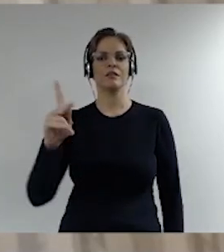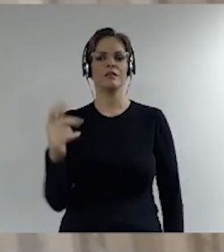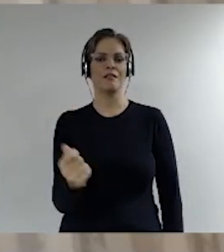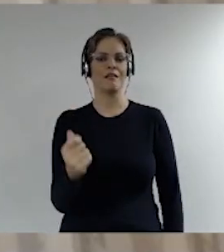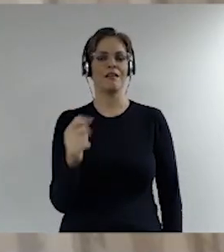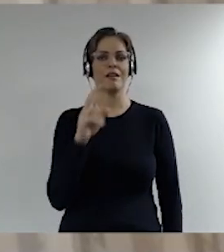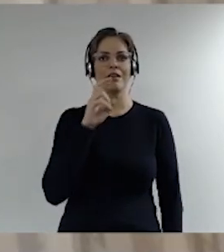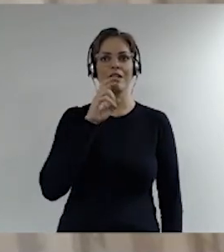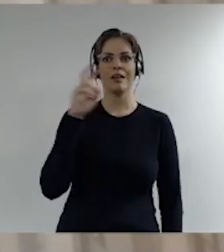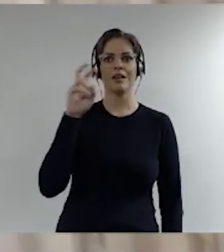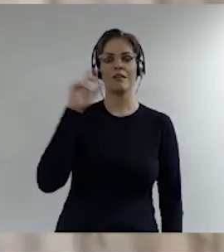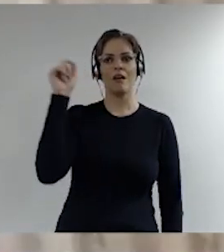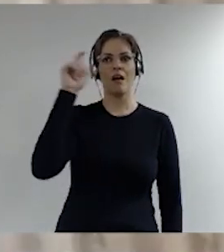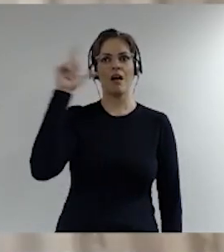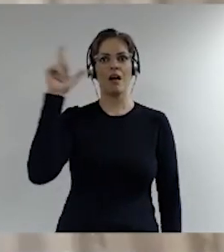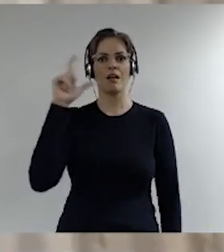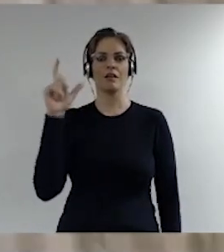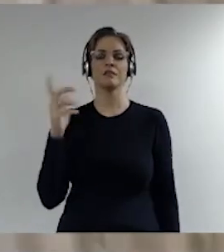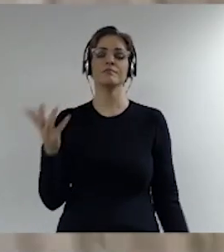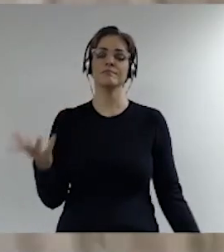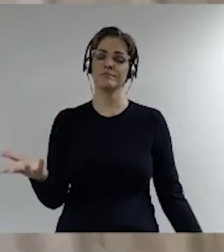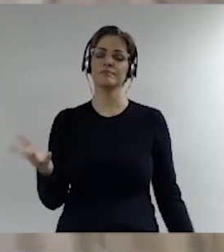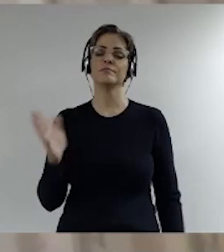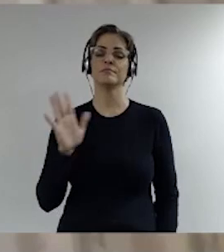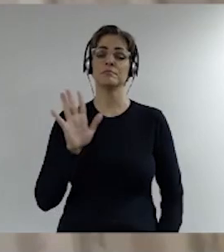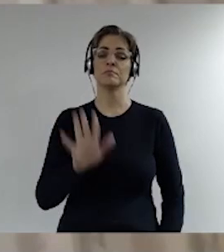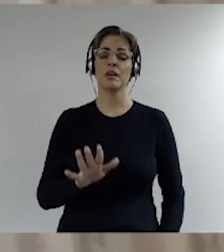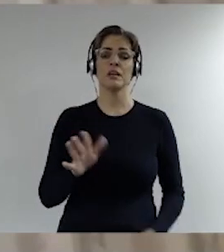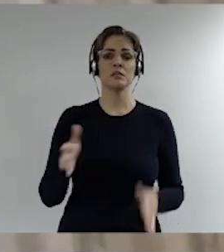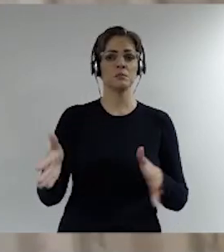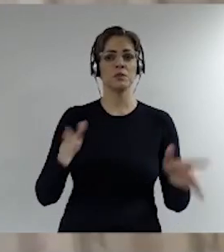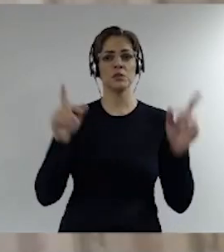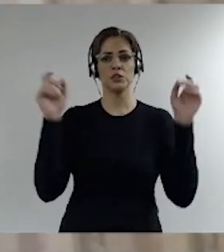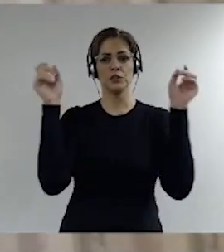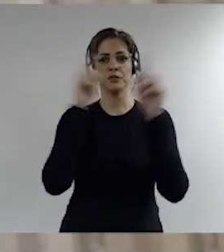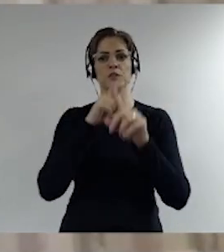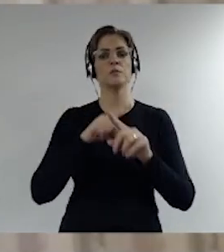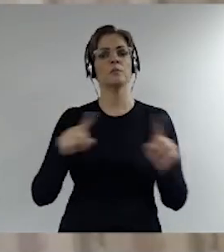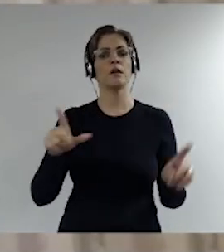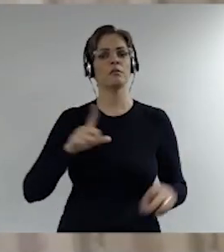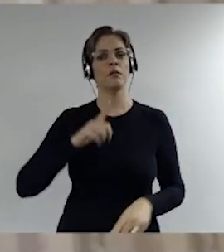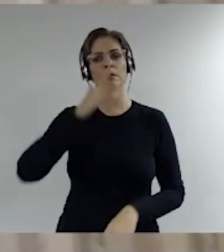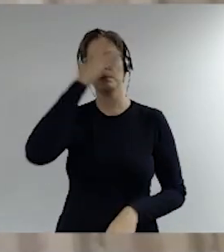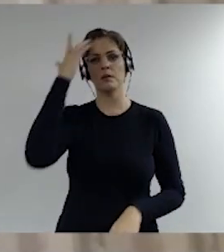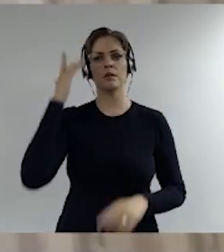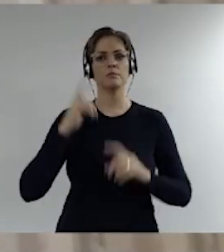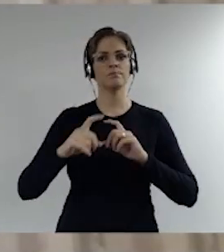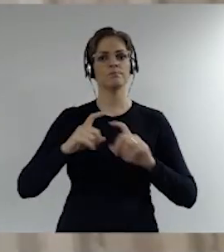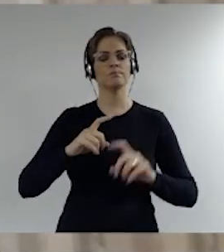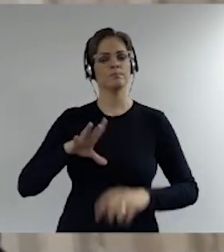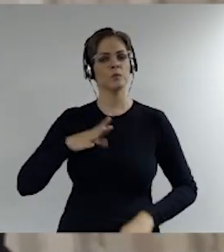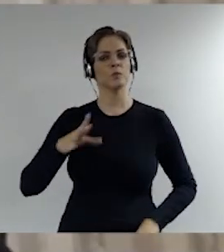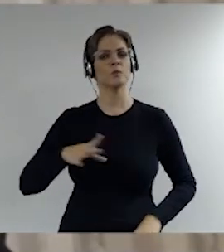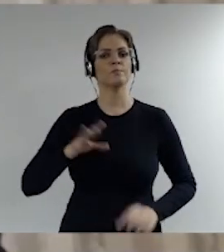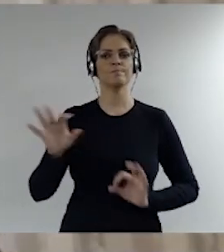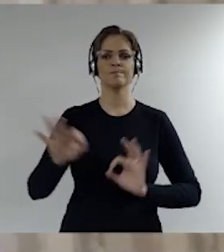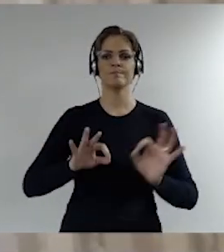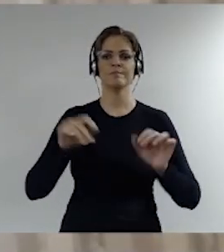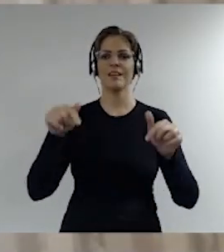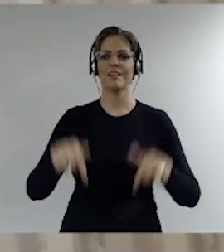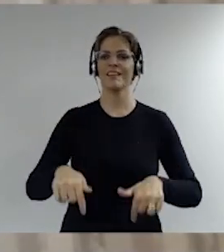dificuldades, existem gestores de ordem que têm a iniciativa de realizar este